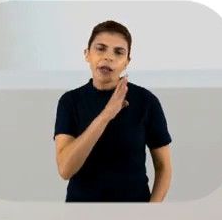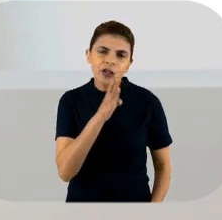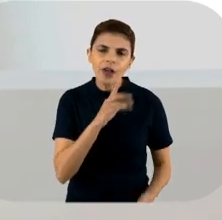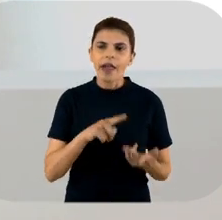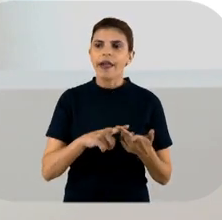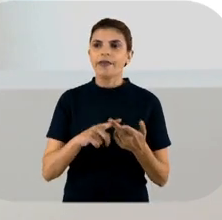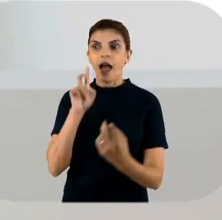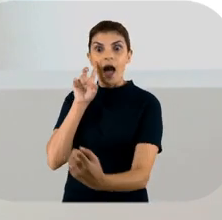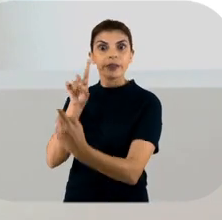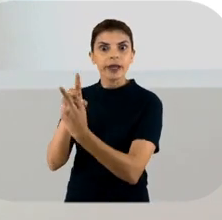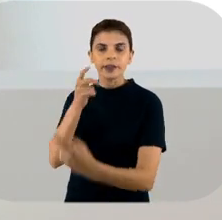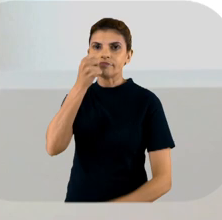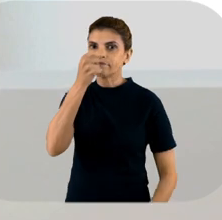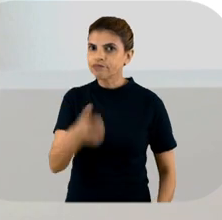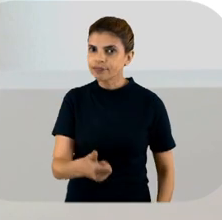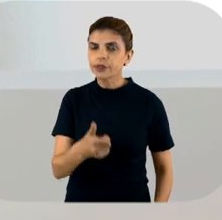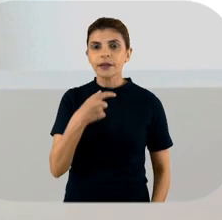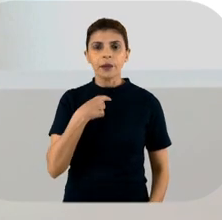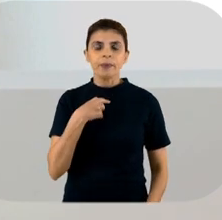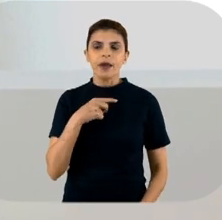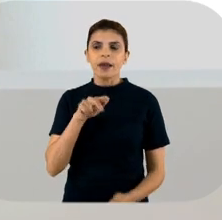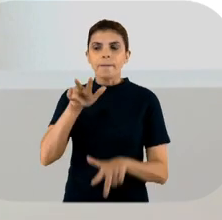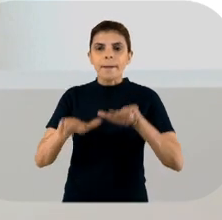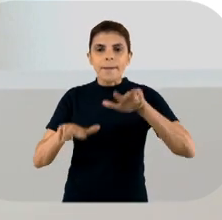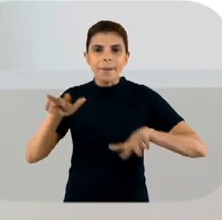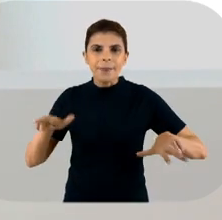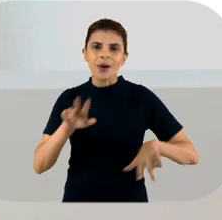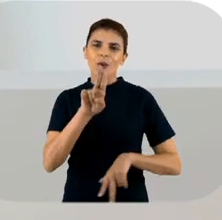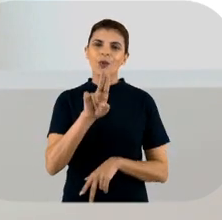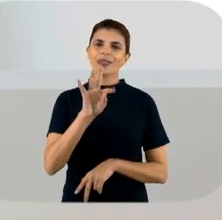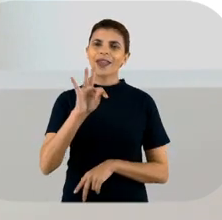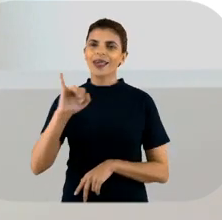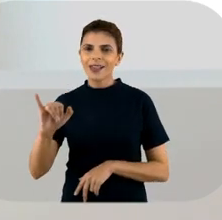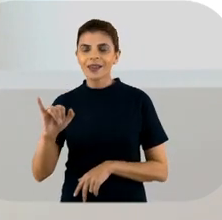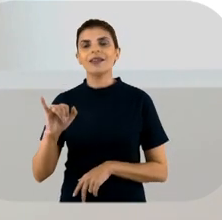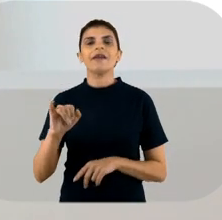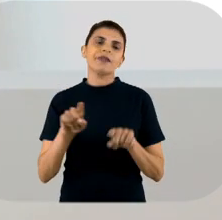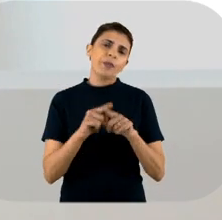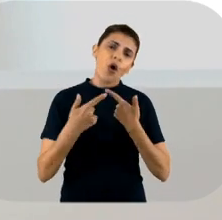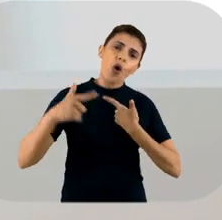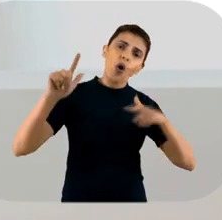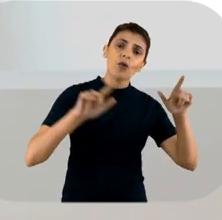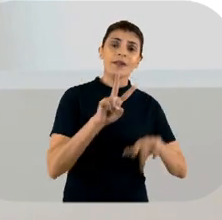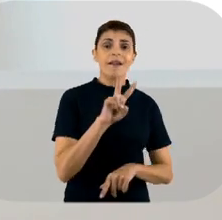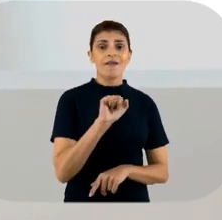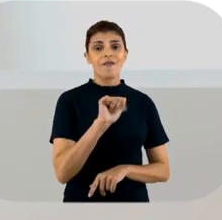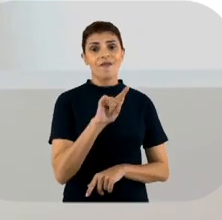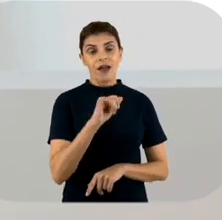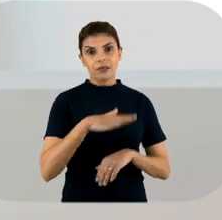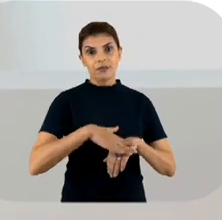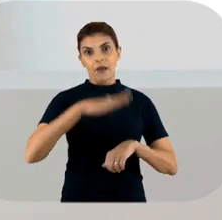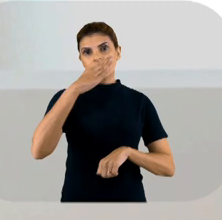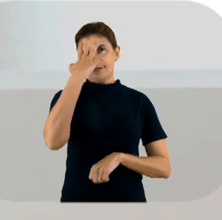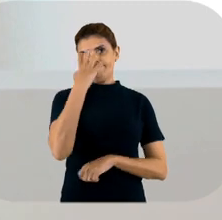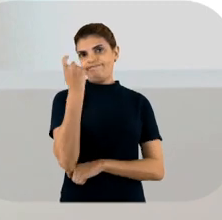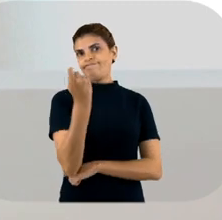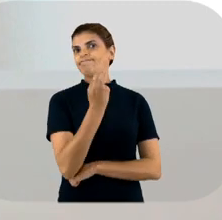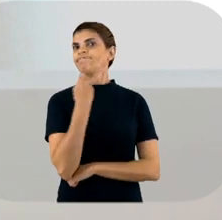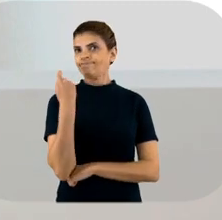emergências, pronto-atendimentos e ocupando vagas de terapia intensiva ou outras vagas que geralmente são mais